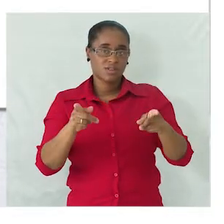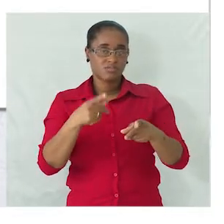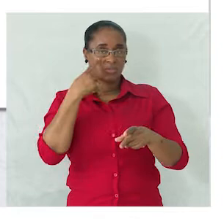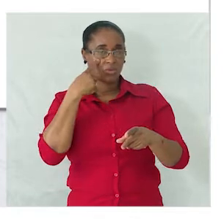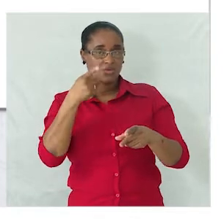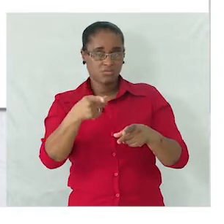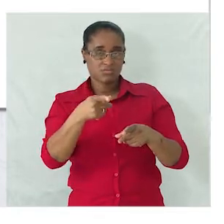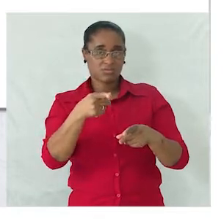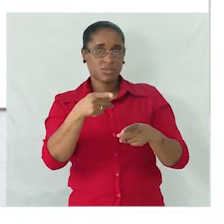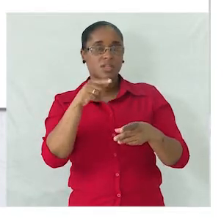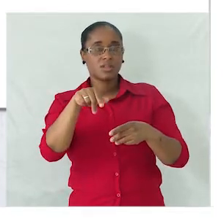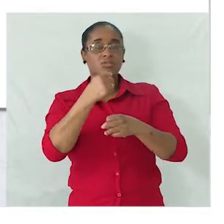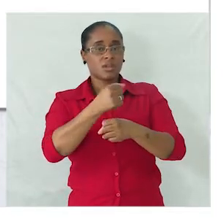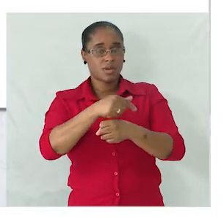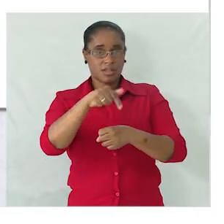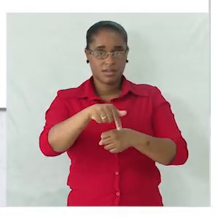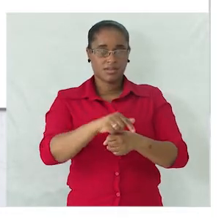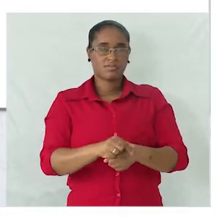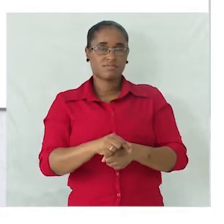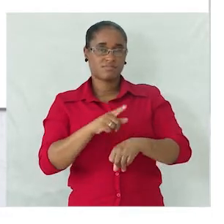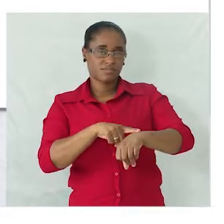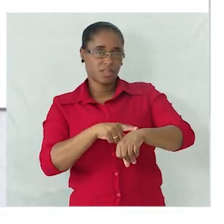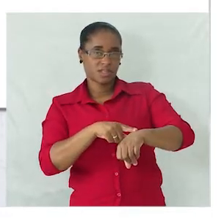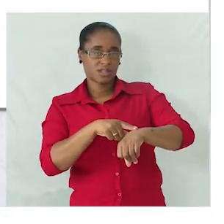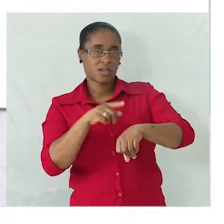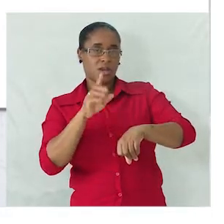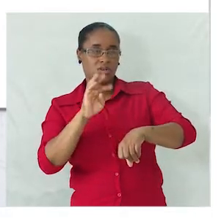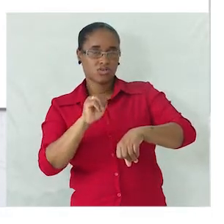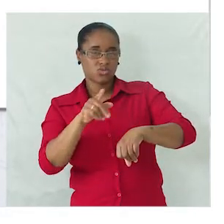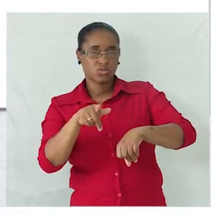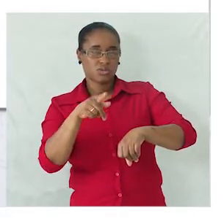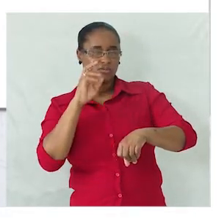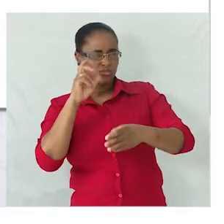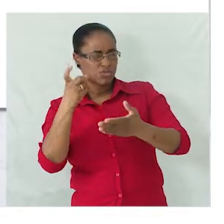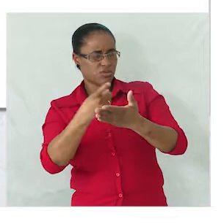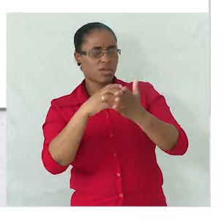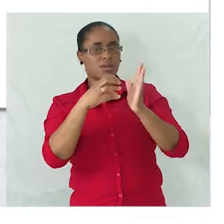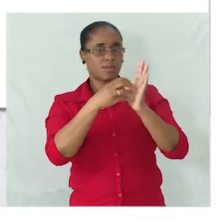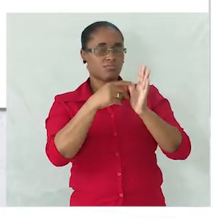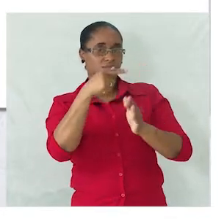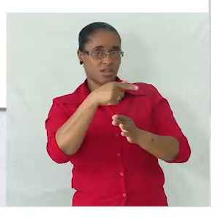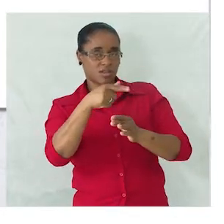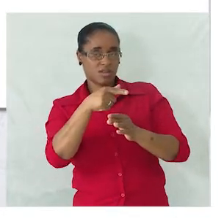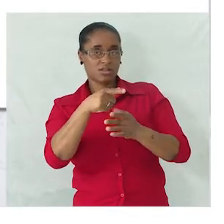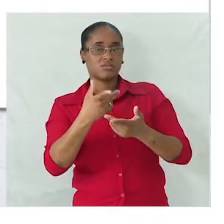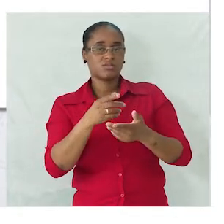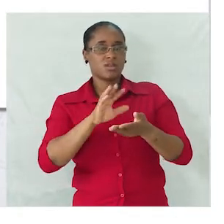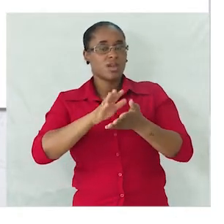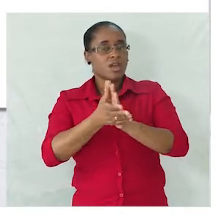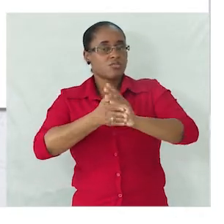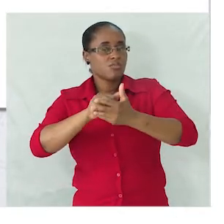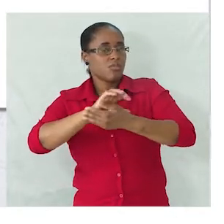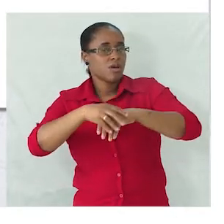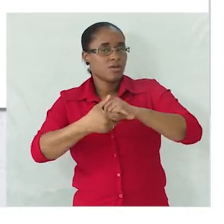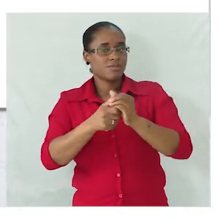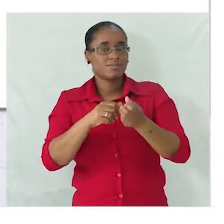vimos aqui. Vou-vos dar uns segundinhos, vamos observar a imagem. Temos aqui umas mãos a serem lavadas com água e